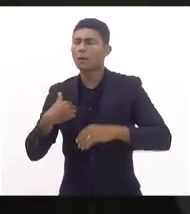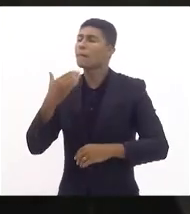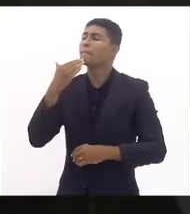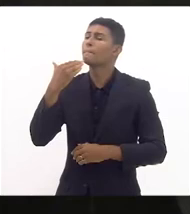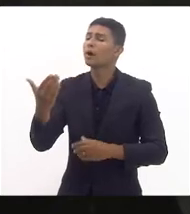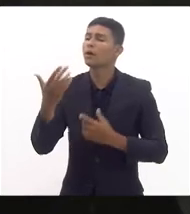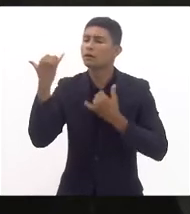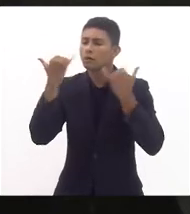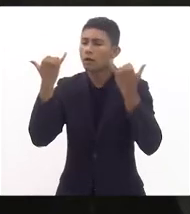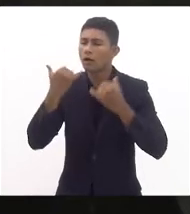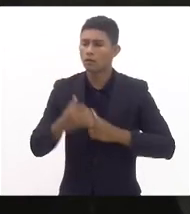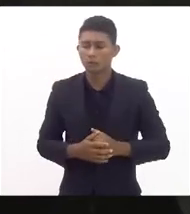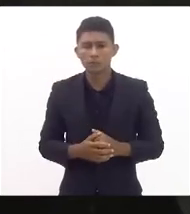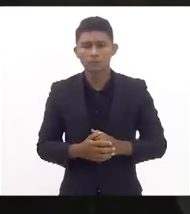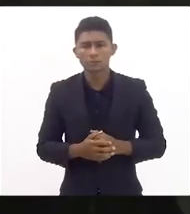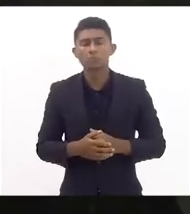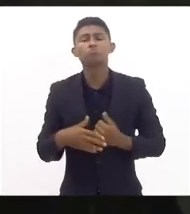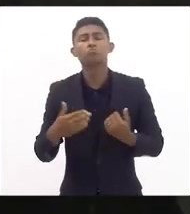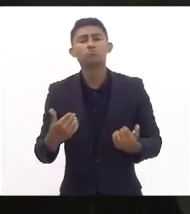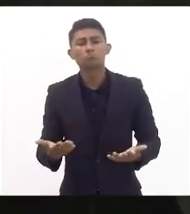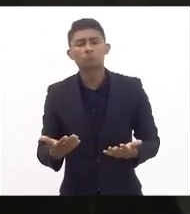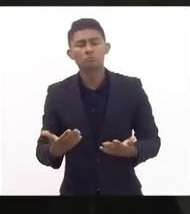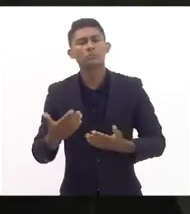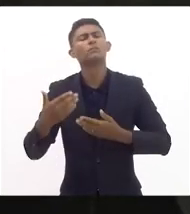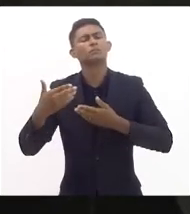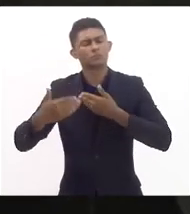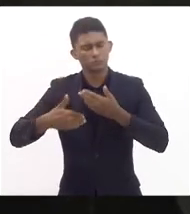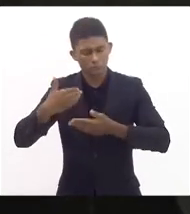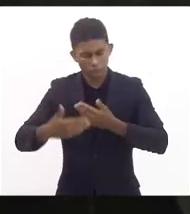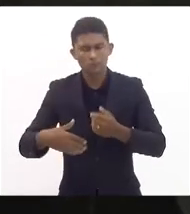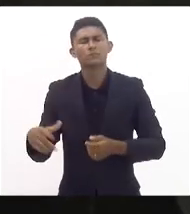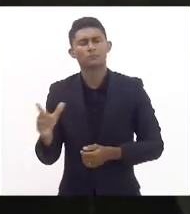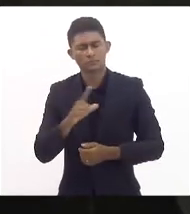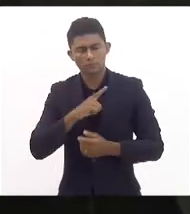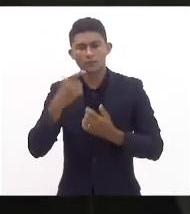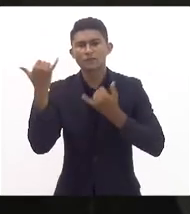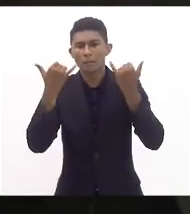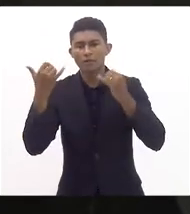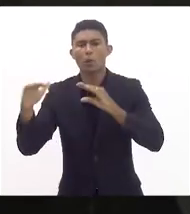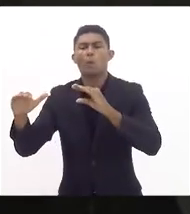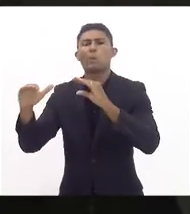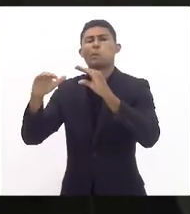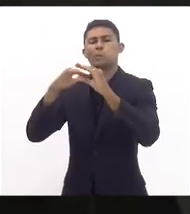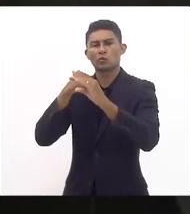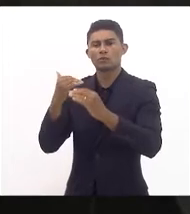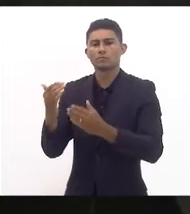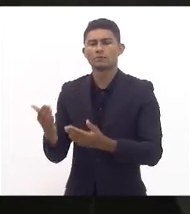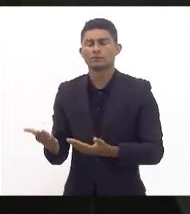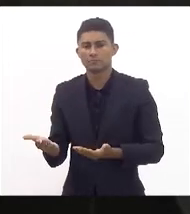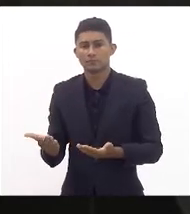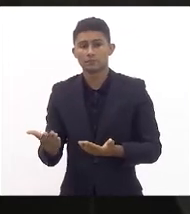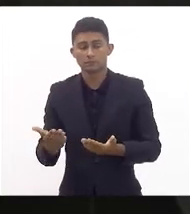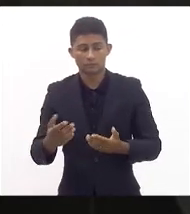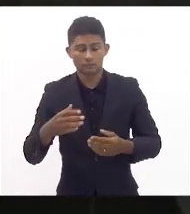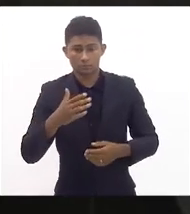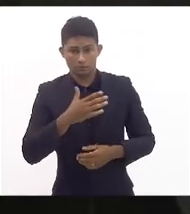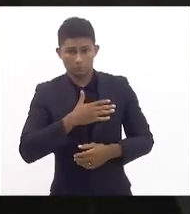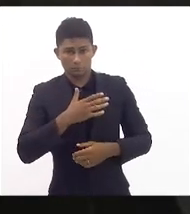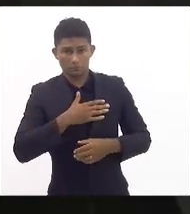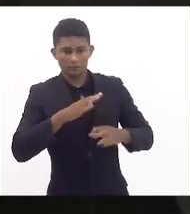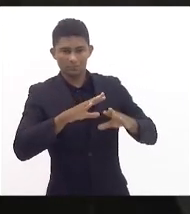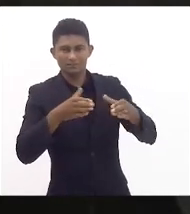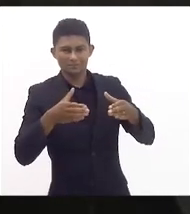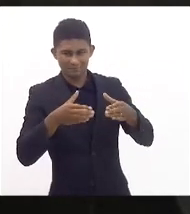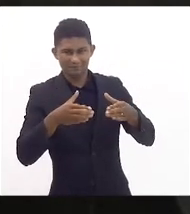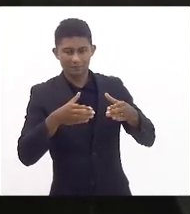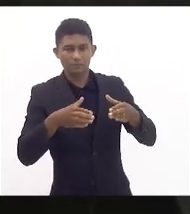esse requerimento, ele foi devidamente publicado e a nossa mesa